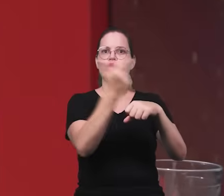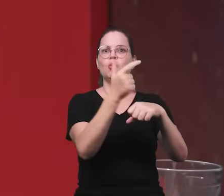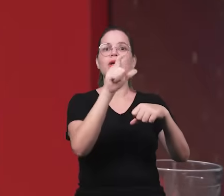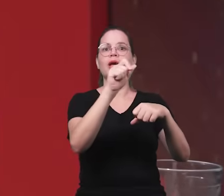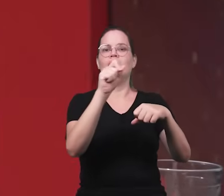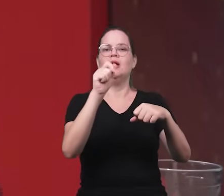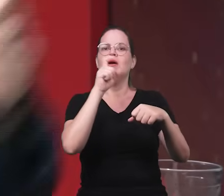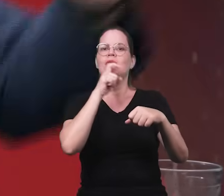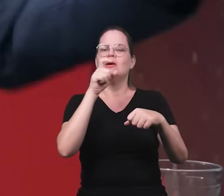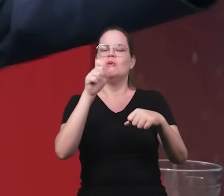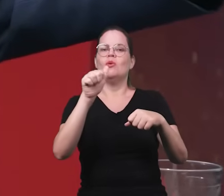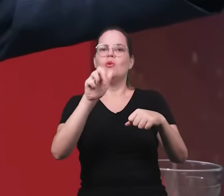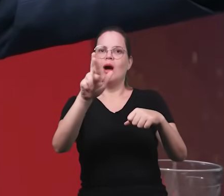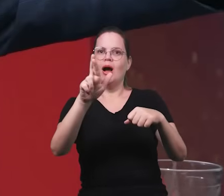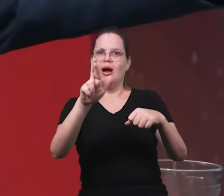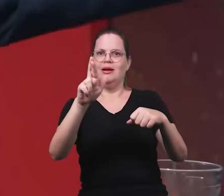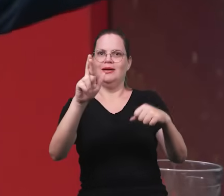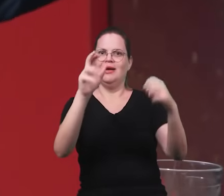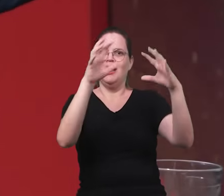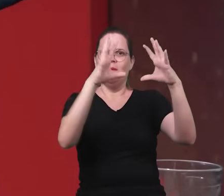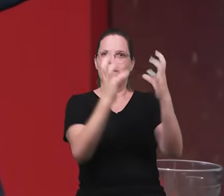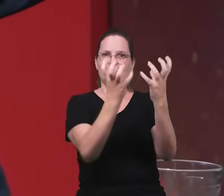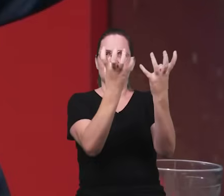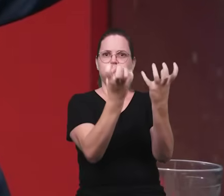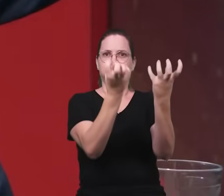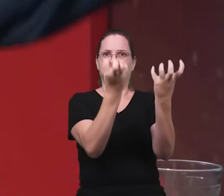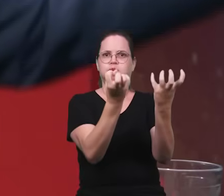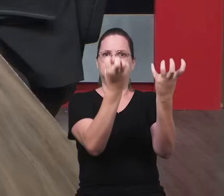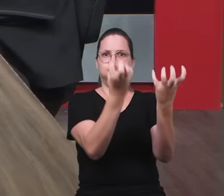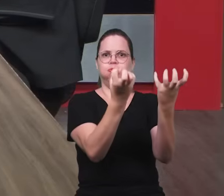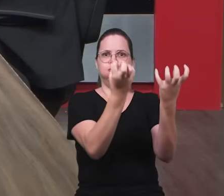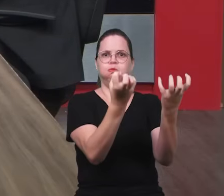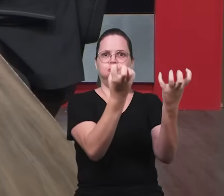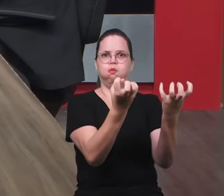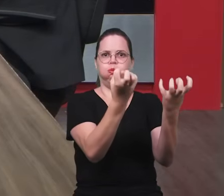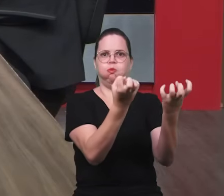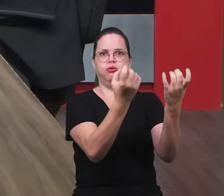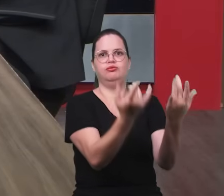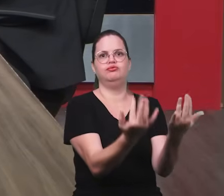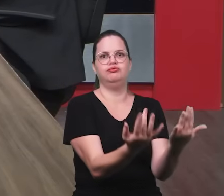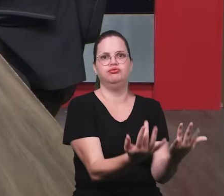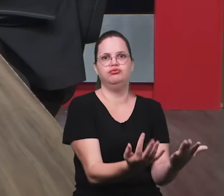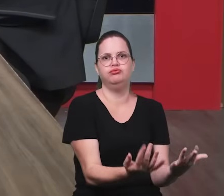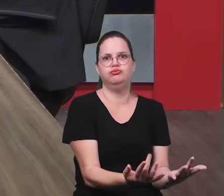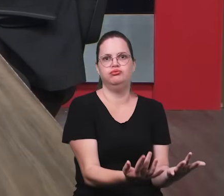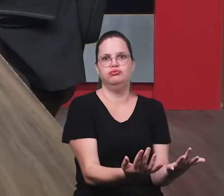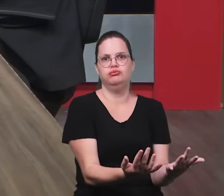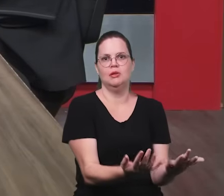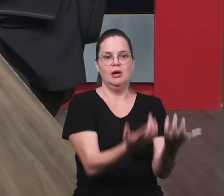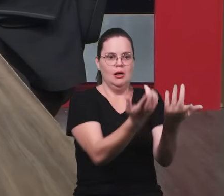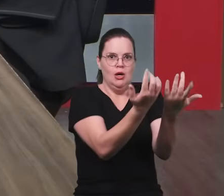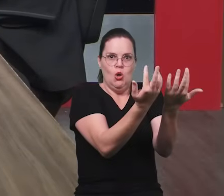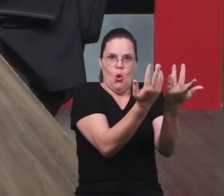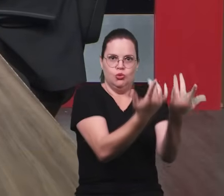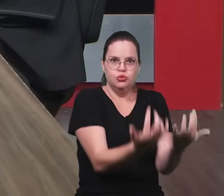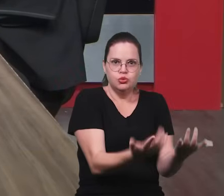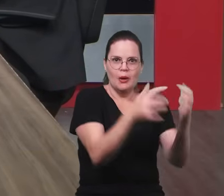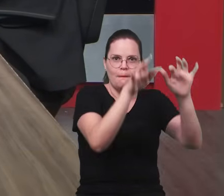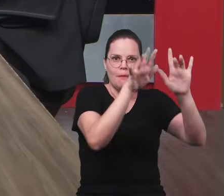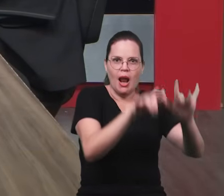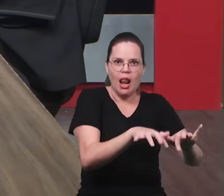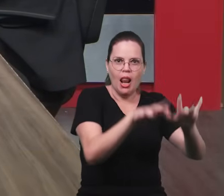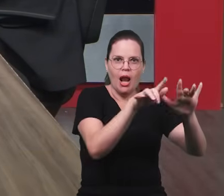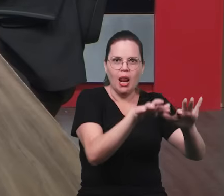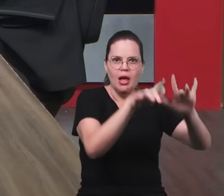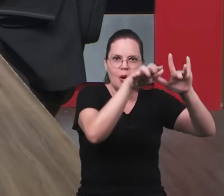precipitação, né? Aí vem a precipitação. Então nós vamos lá. Aí ela já começa, volta para a precipitação. E aí, com a precipitação, a